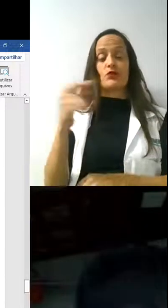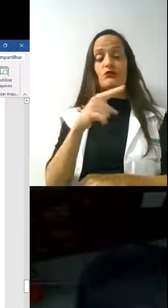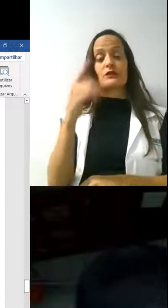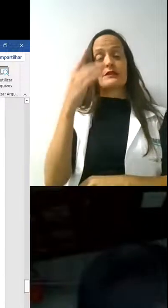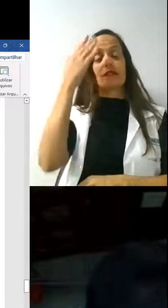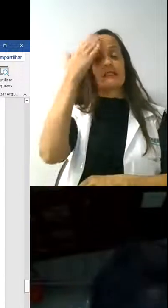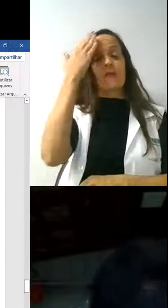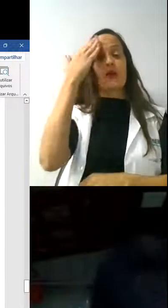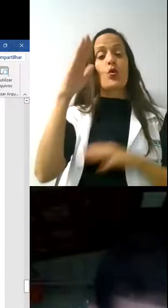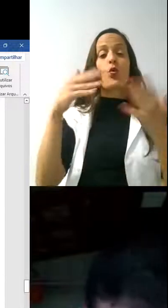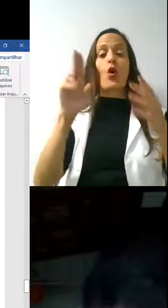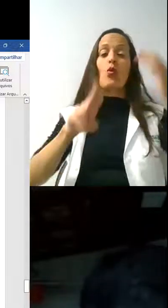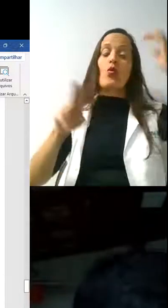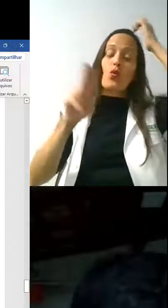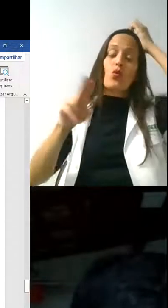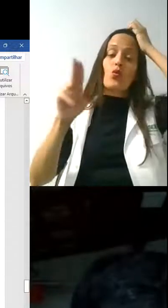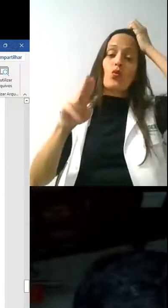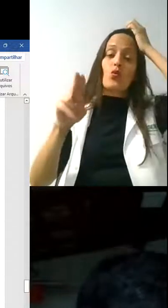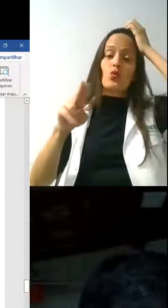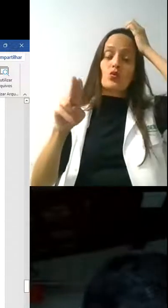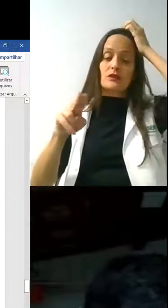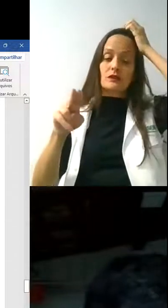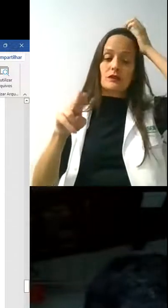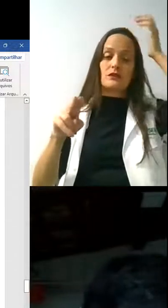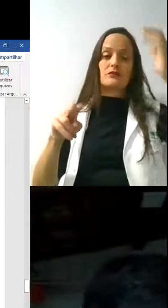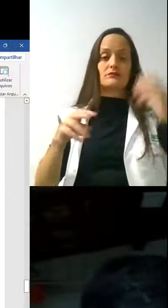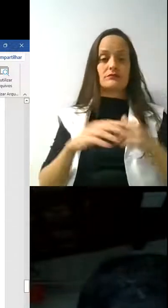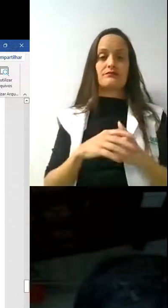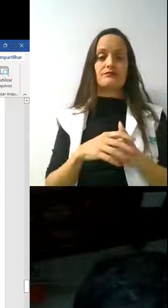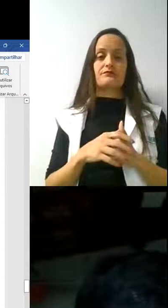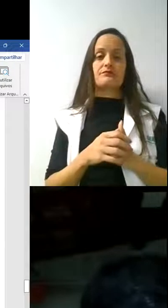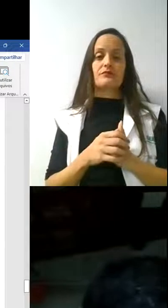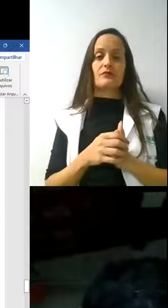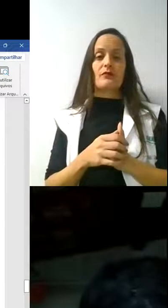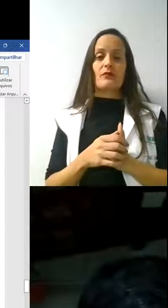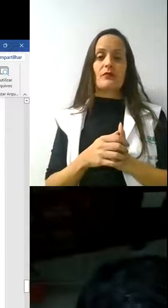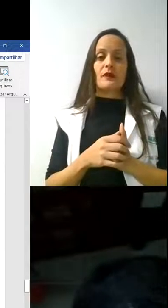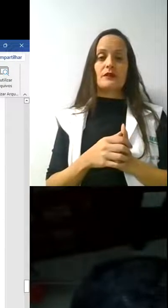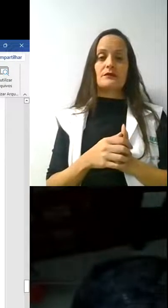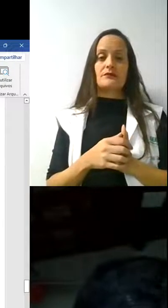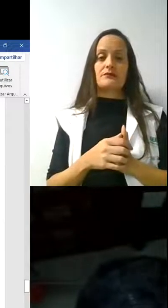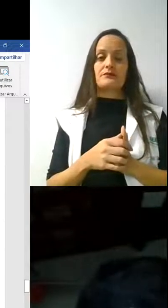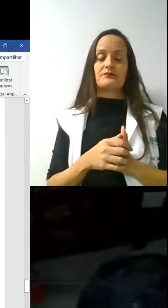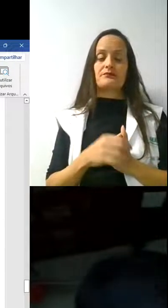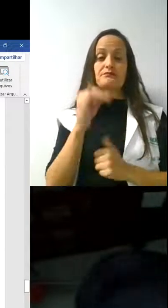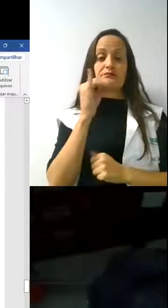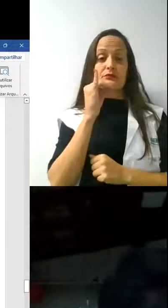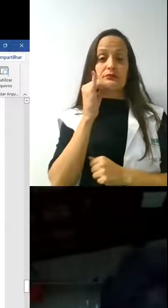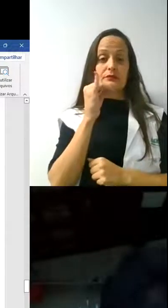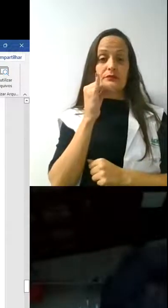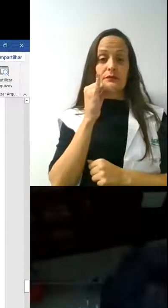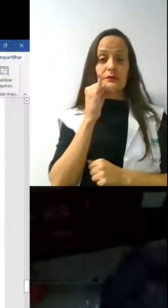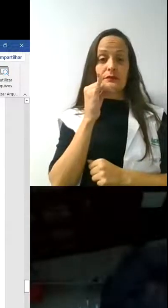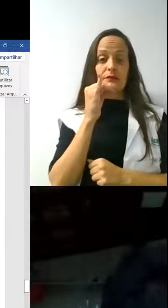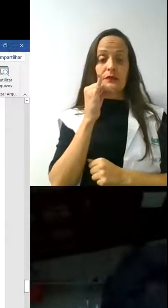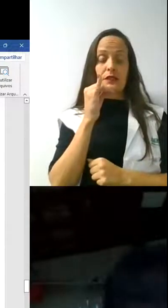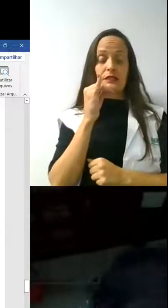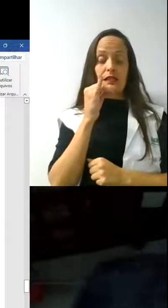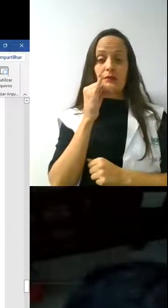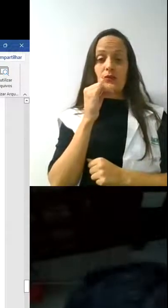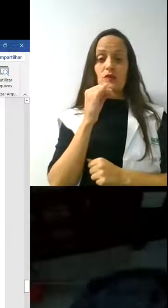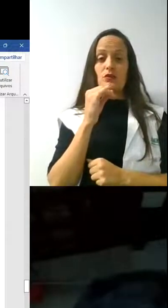usar da escala de redução. No caso aqui é tudo escala de redução, né? Por quê? Porque o número 1 está do lado direito e o fator